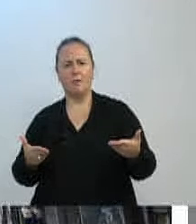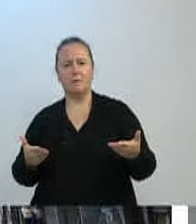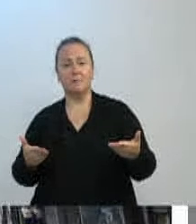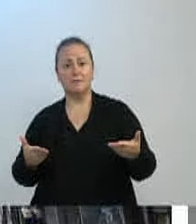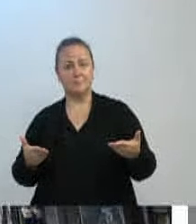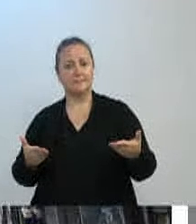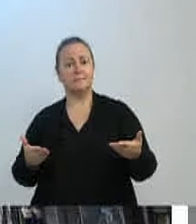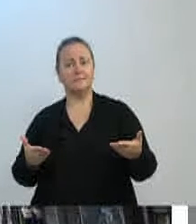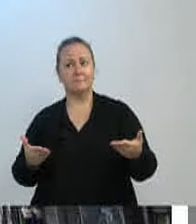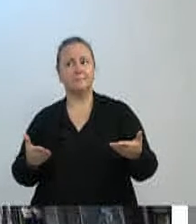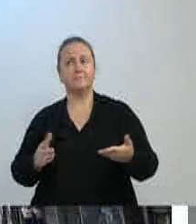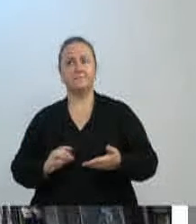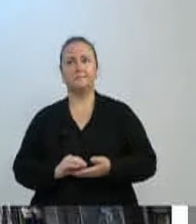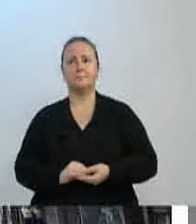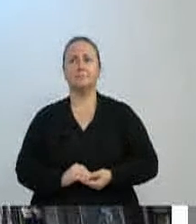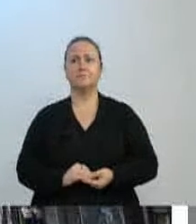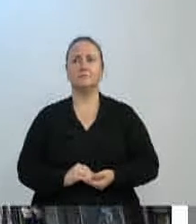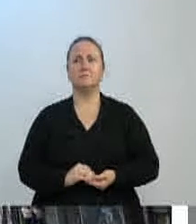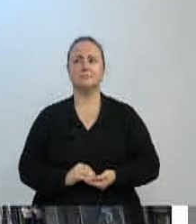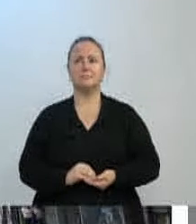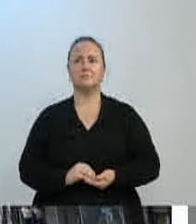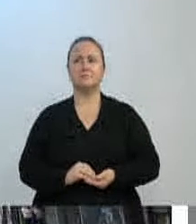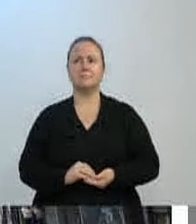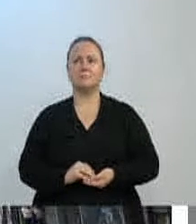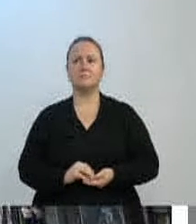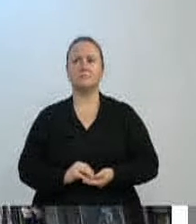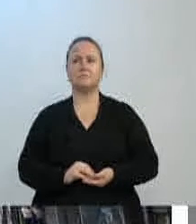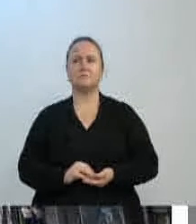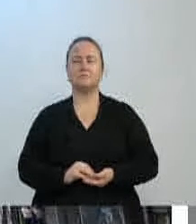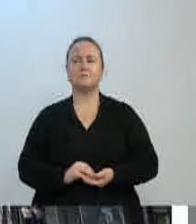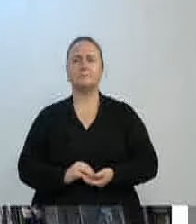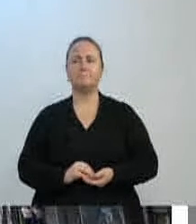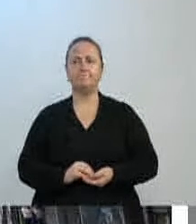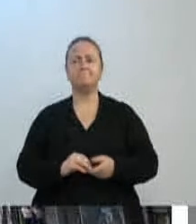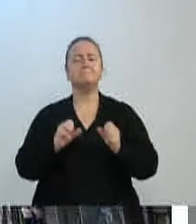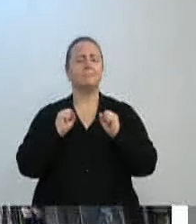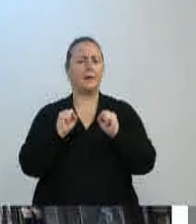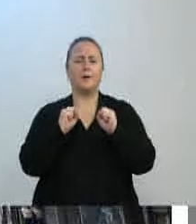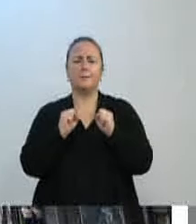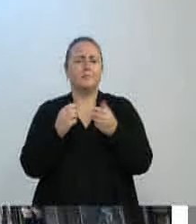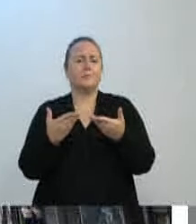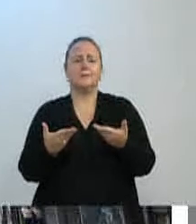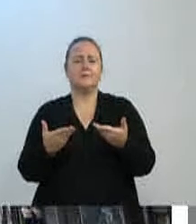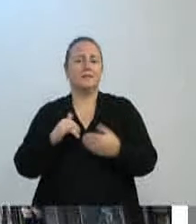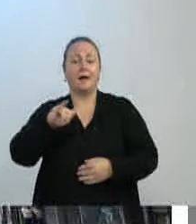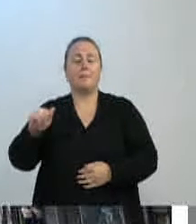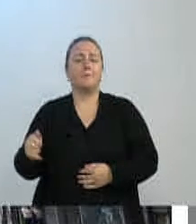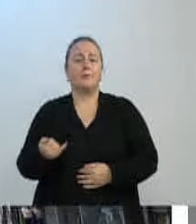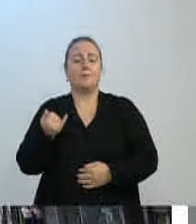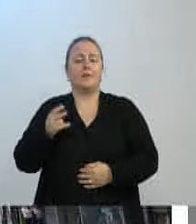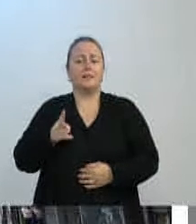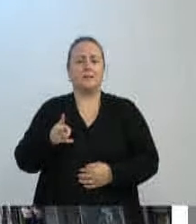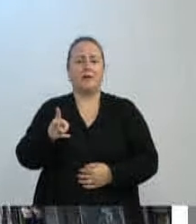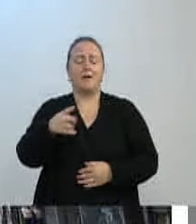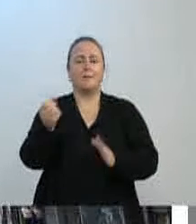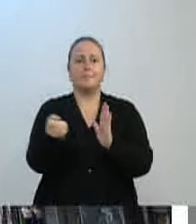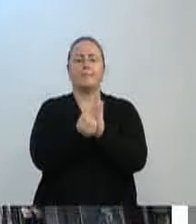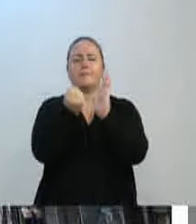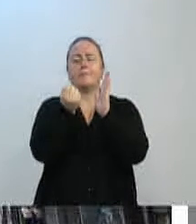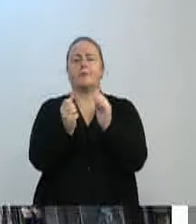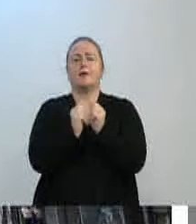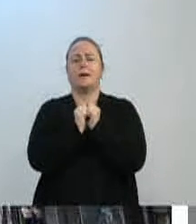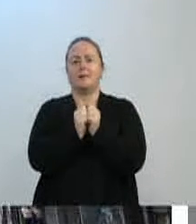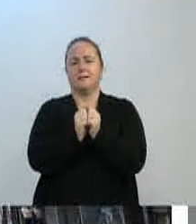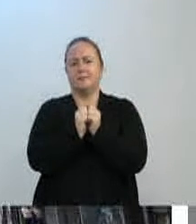assim, a dimensão dela. Poderia. Nós poderíamos ter este patrimônio ainda conosco.